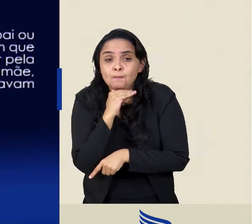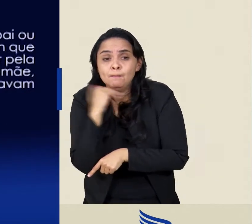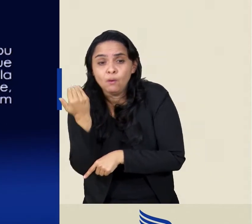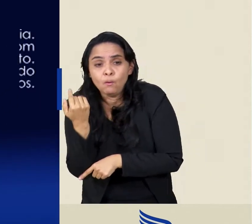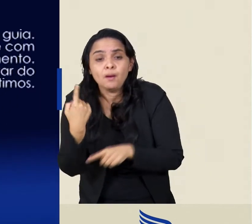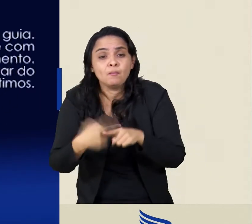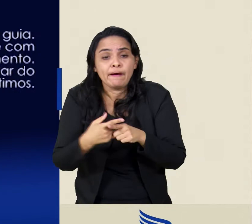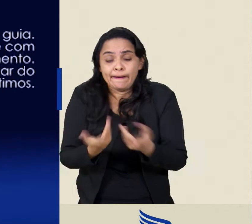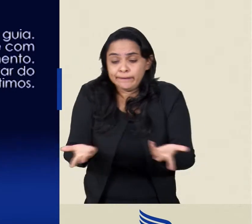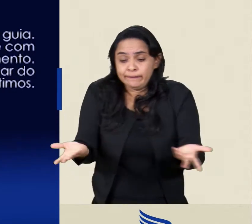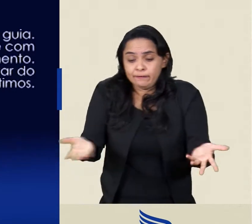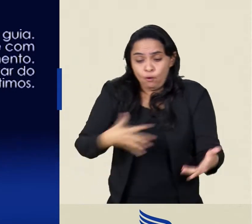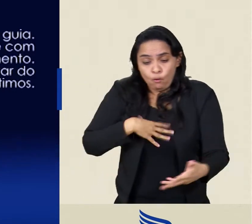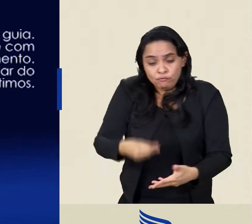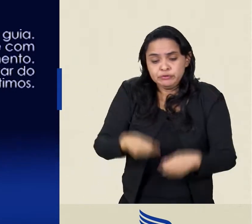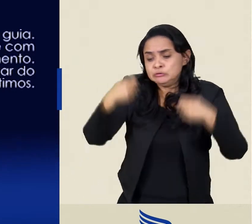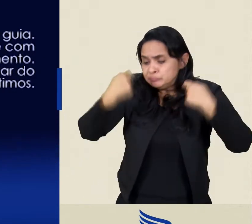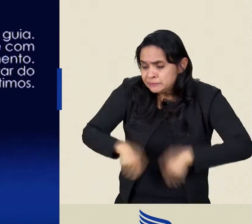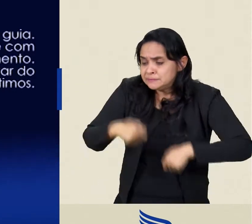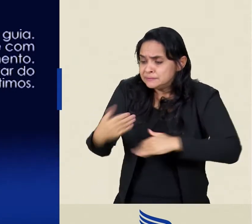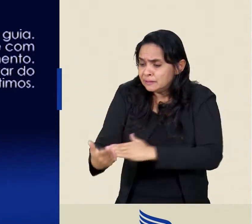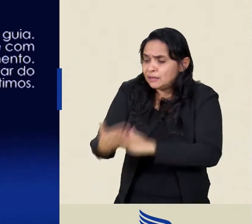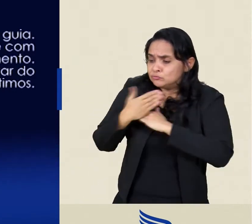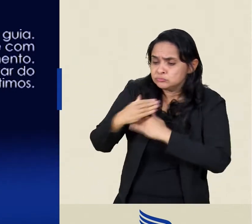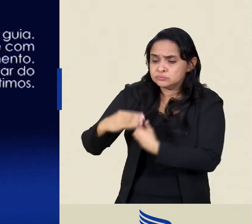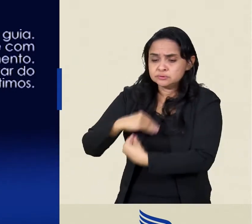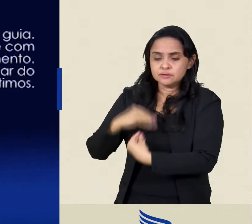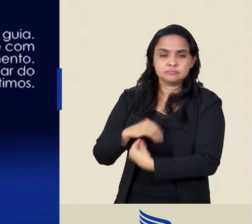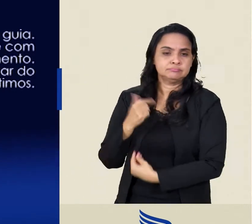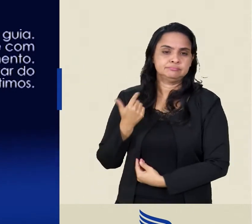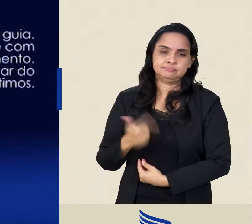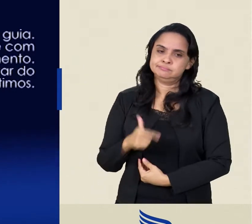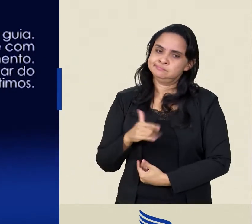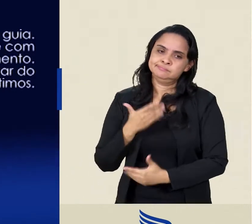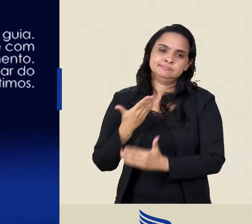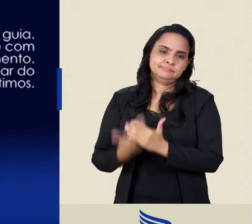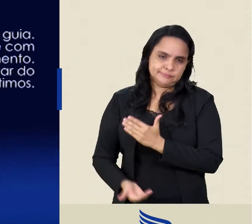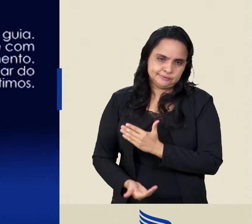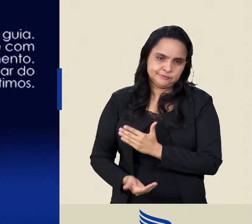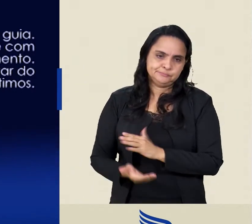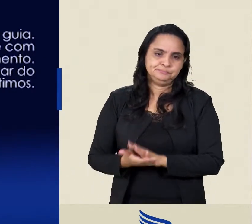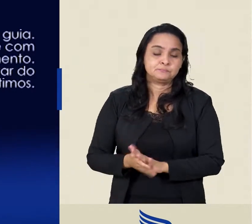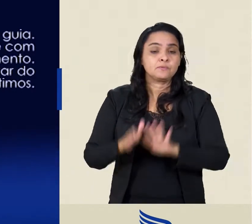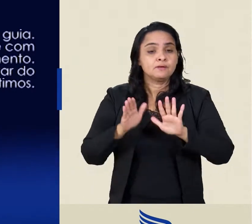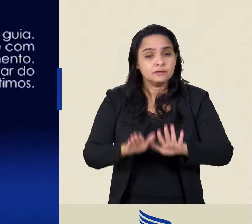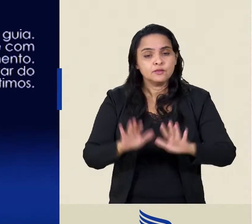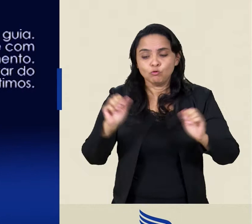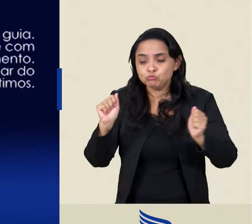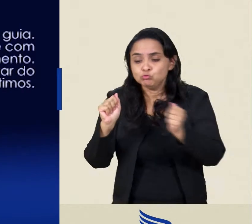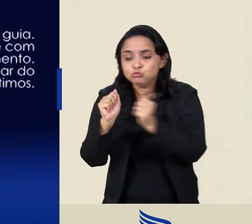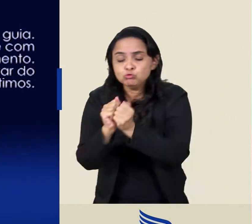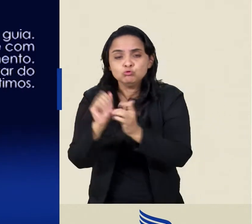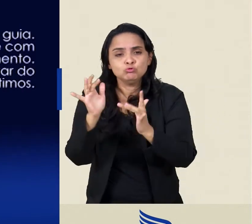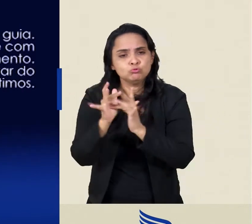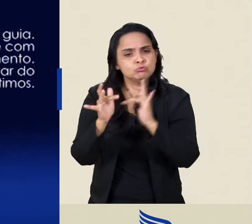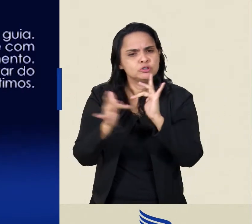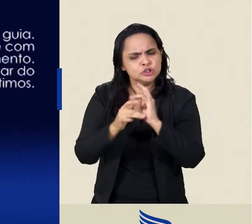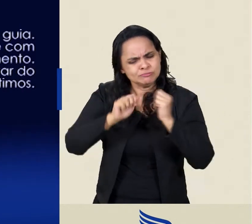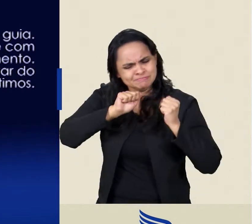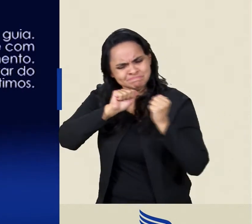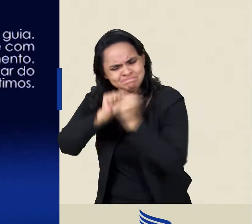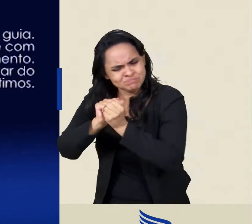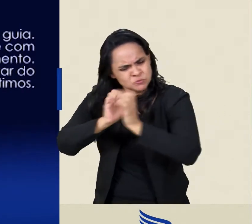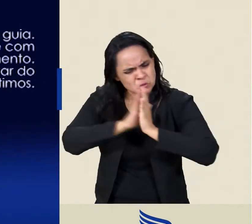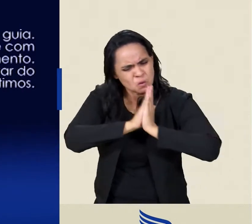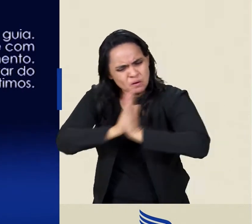mais precisavam de seu amor e guia. Só em Cristo é que se pode, com segurança, entrar para o casamento.